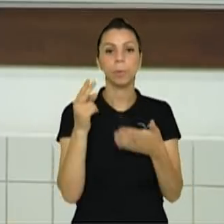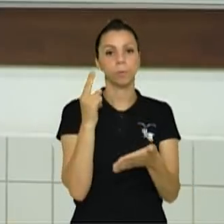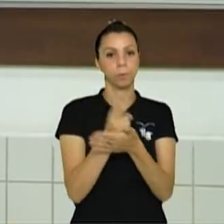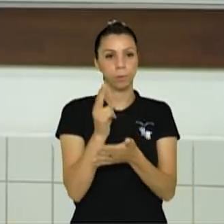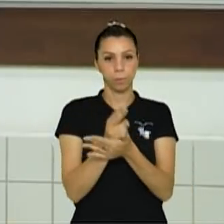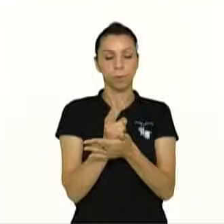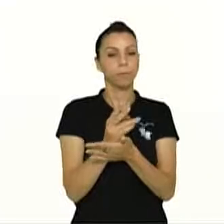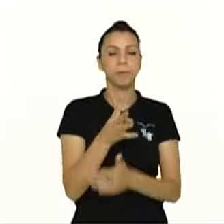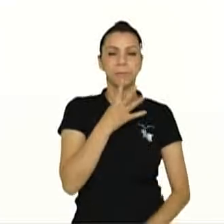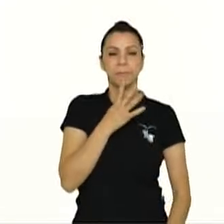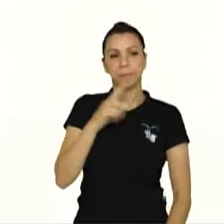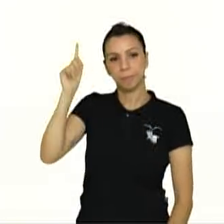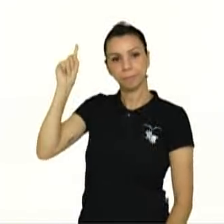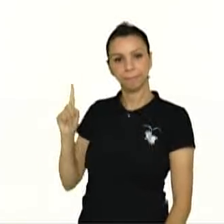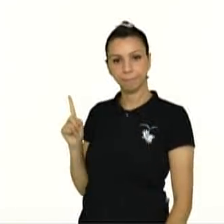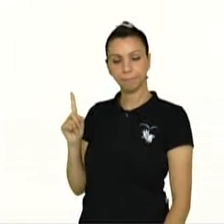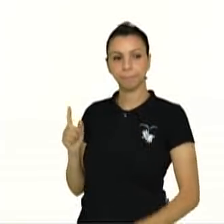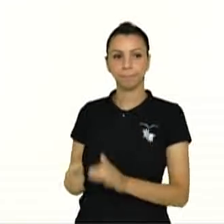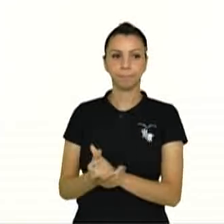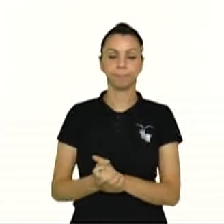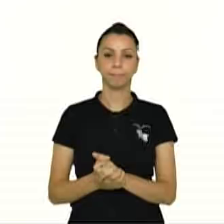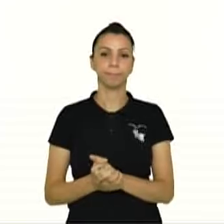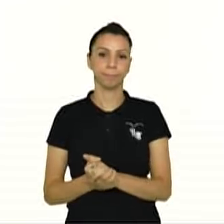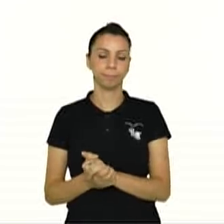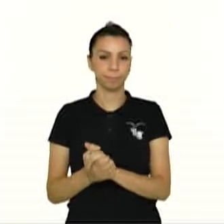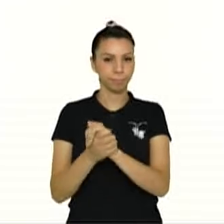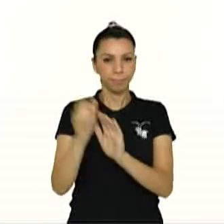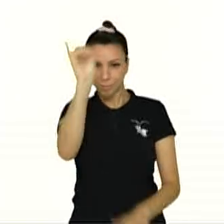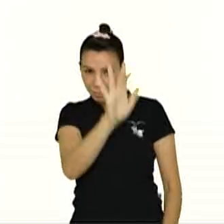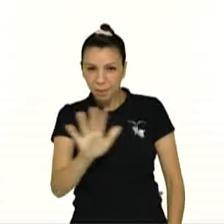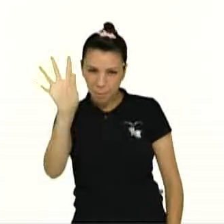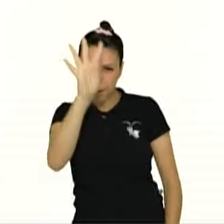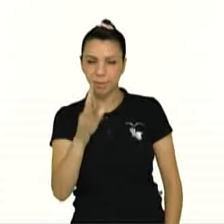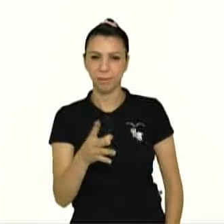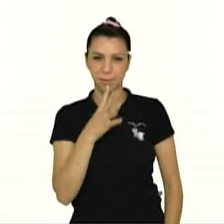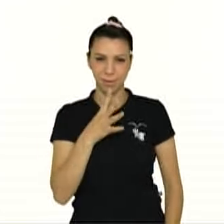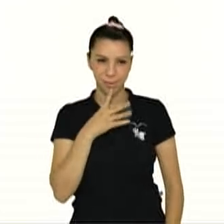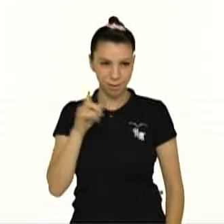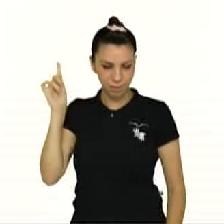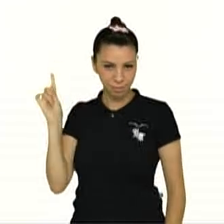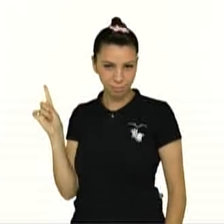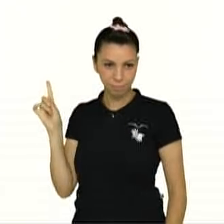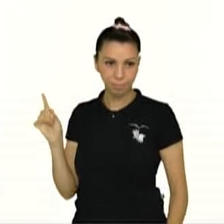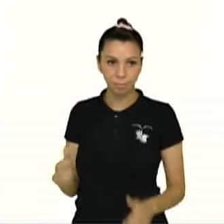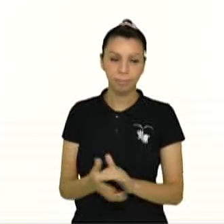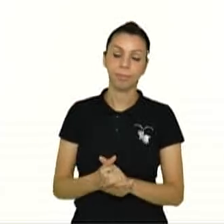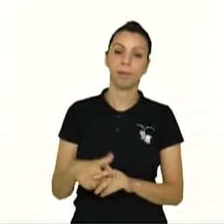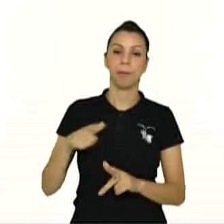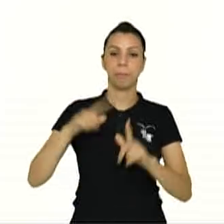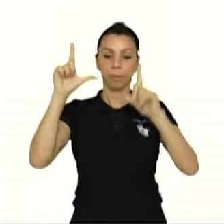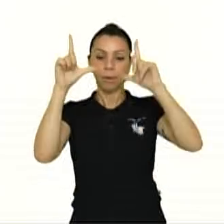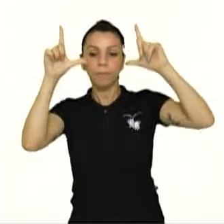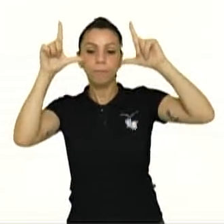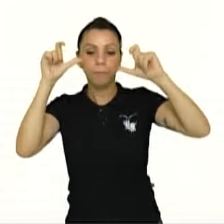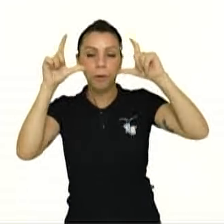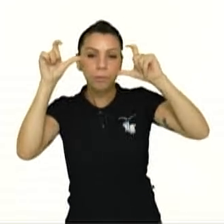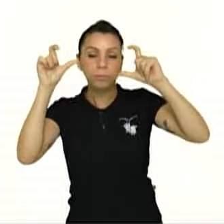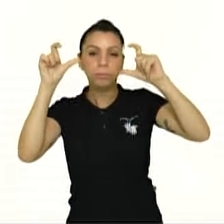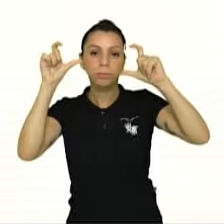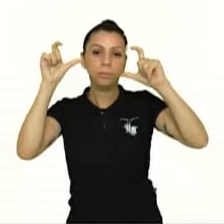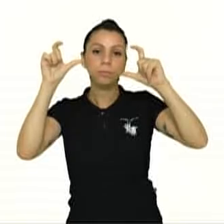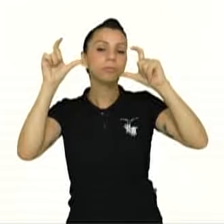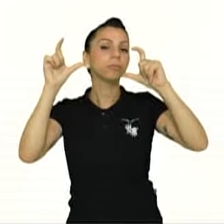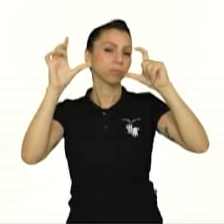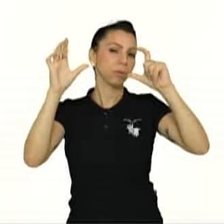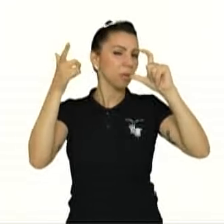E você conhece essa imagem? Olha só, aqui nós temos uma foto e